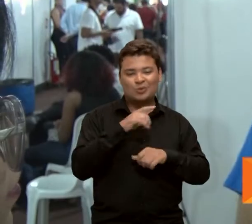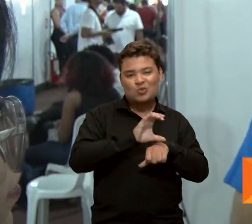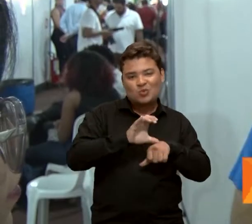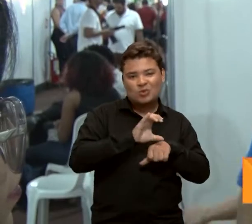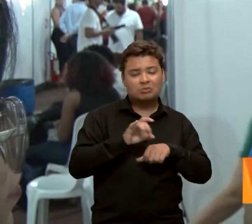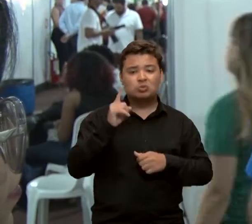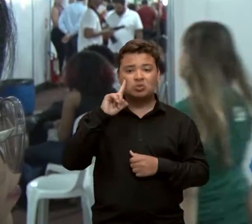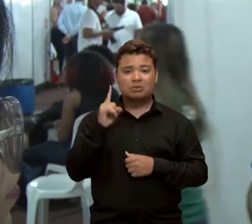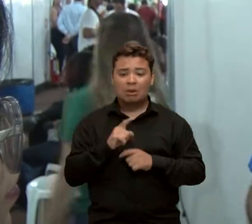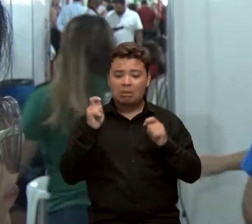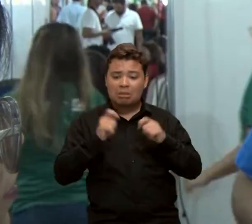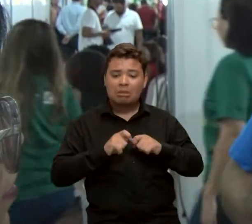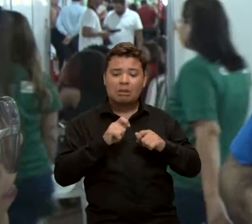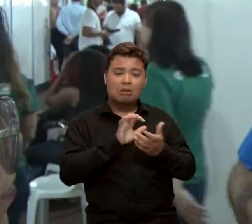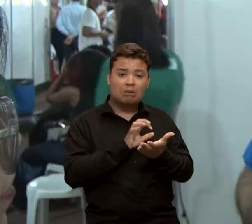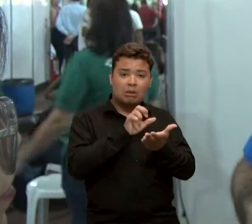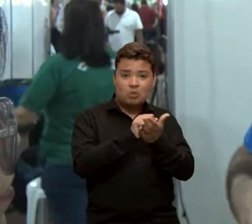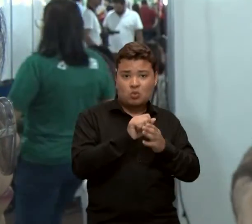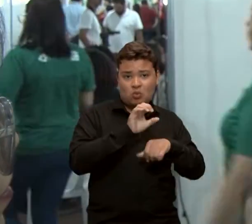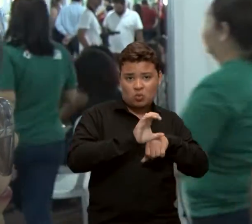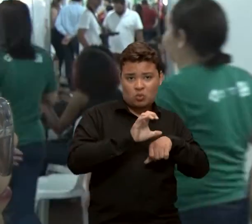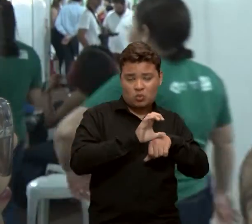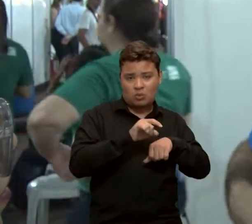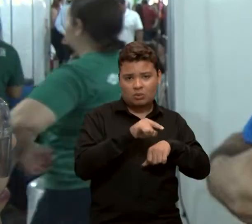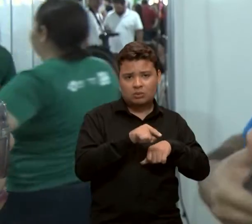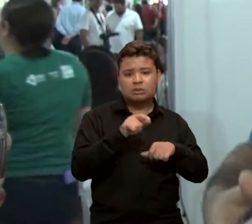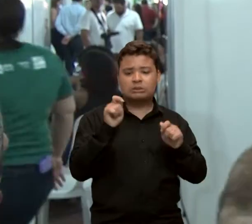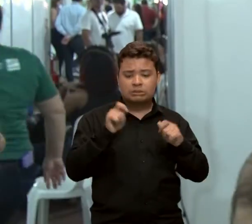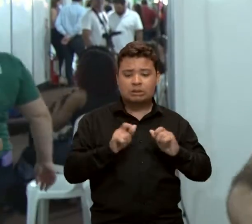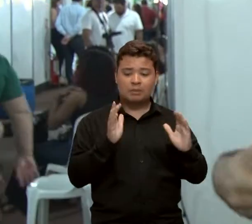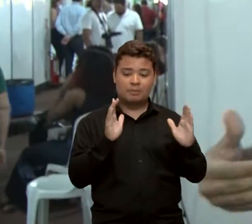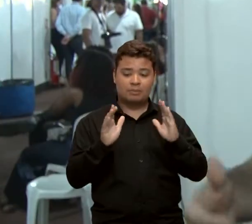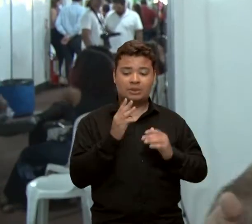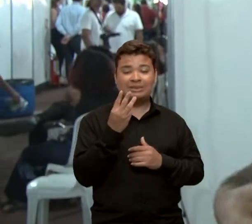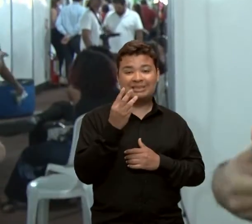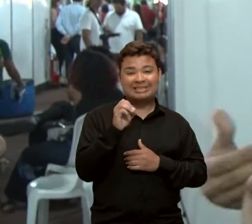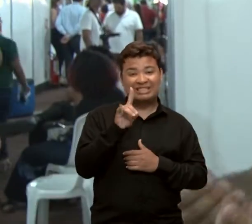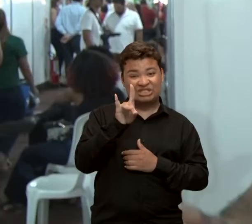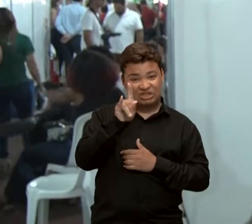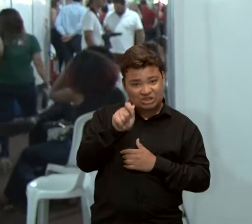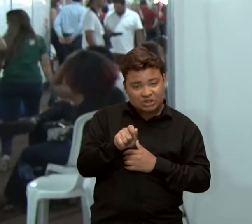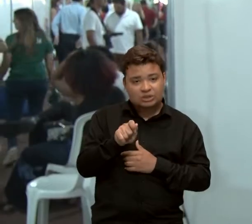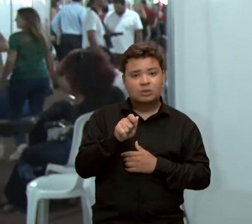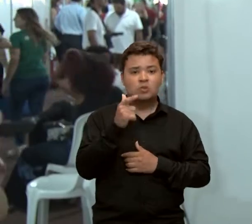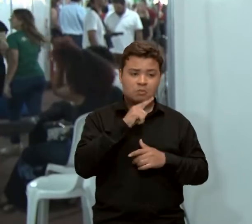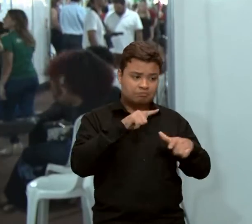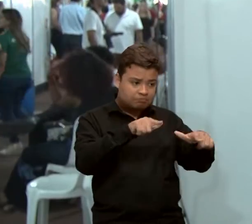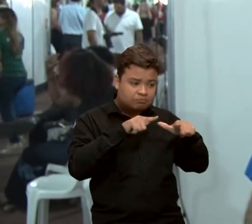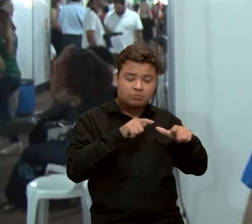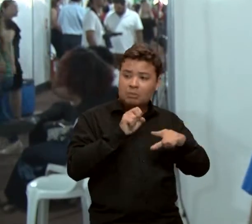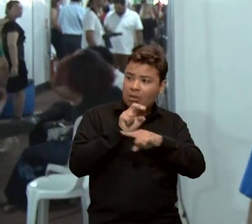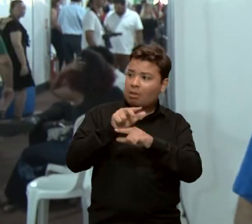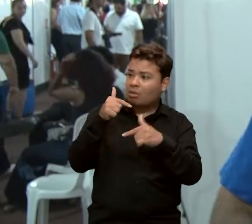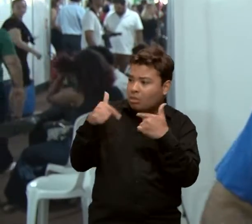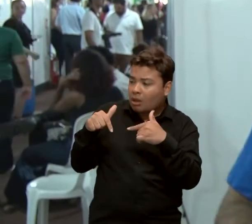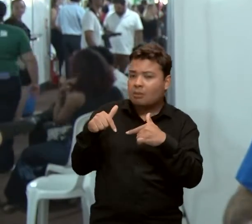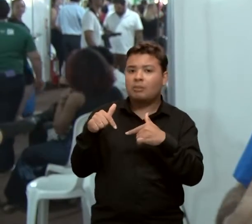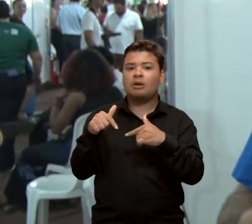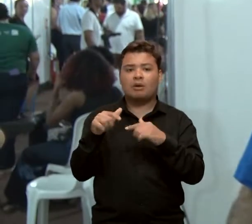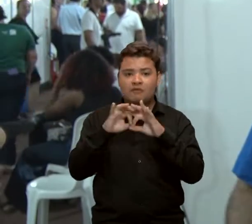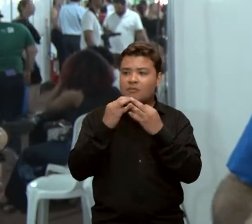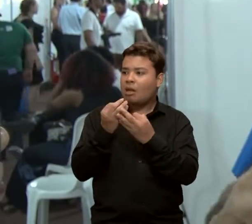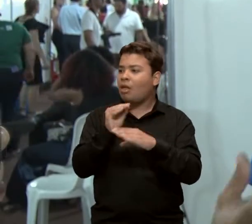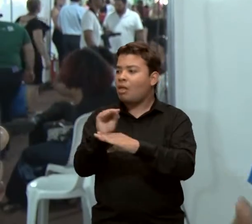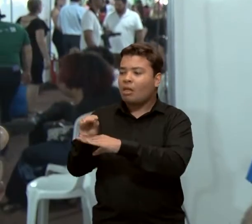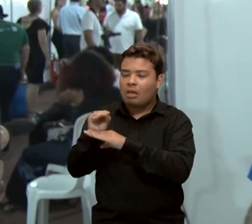uma inscrição dentro do mesmo período de 30 dias, pegar o certificado, começar a trabalhar e colocar dinheiro em casa, né? E aí depois